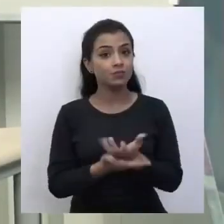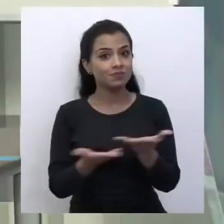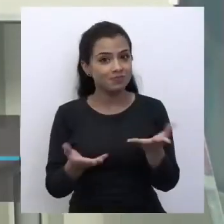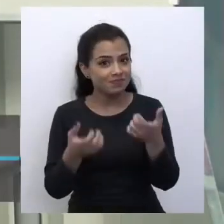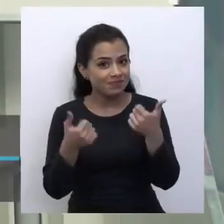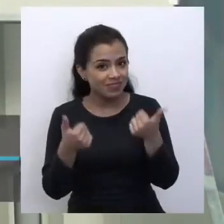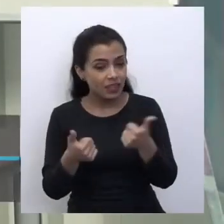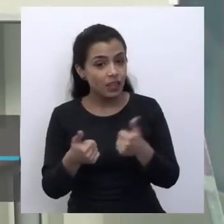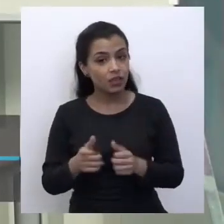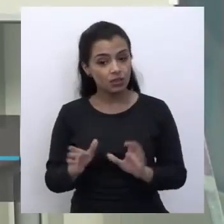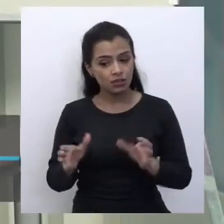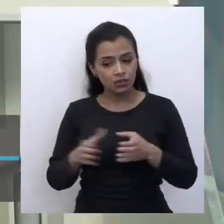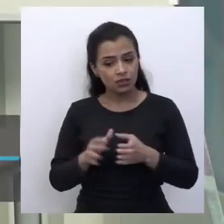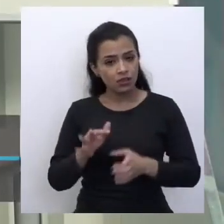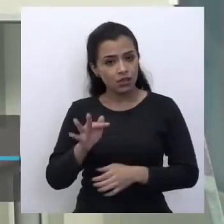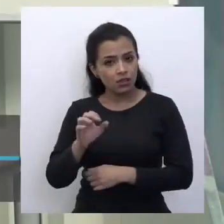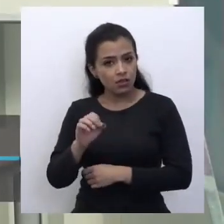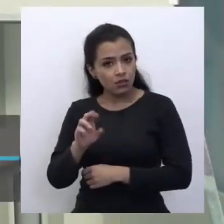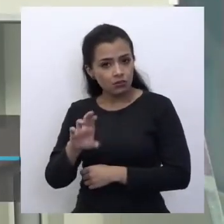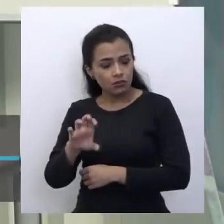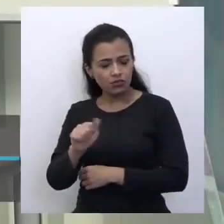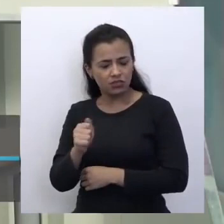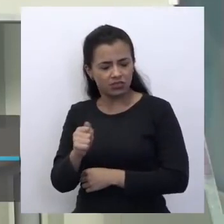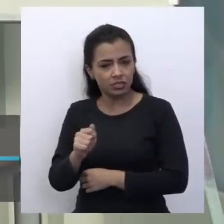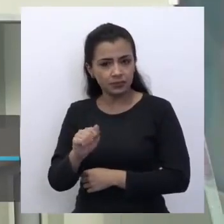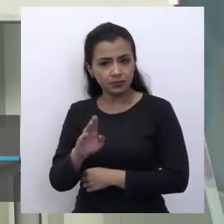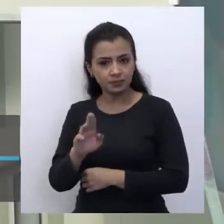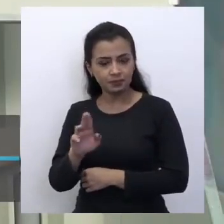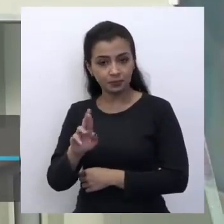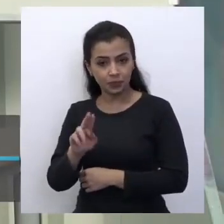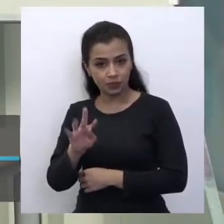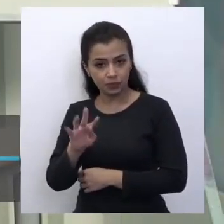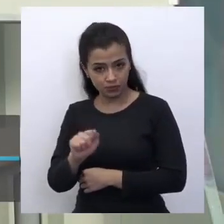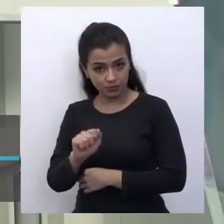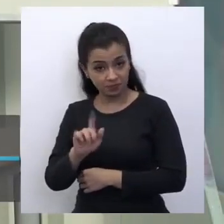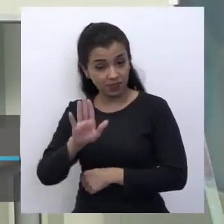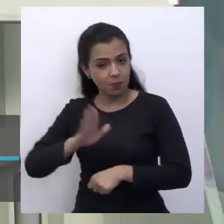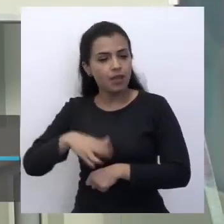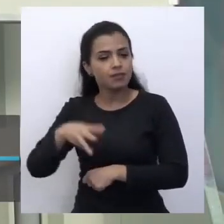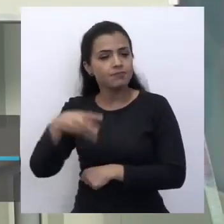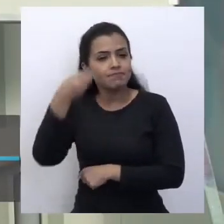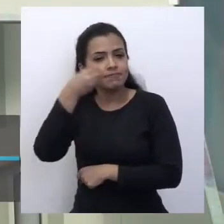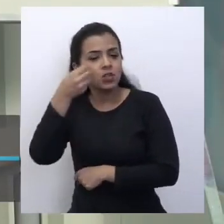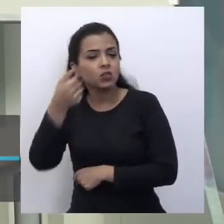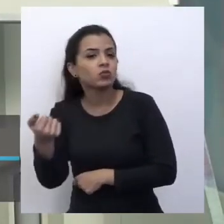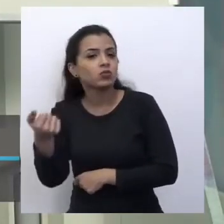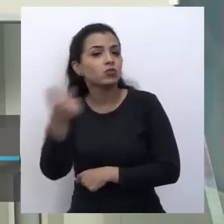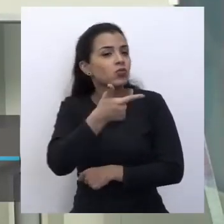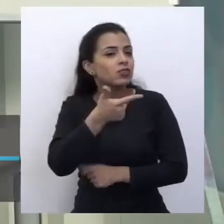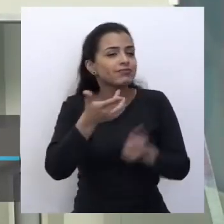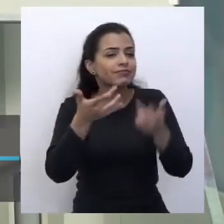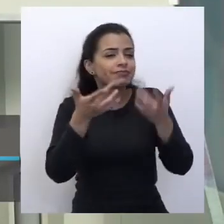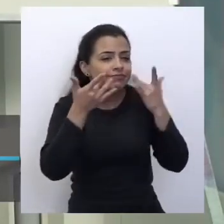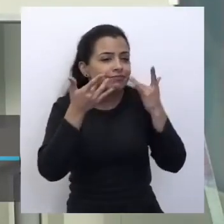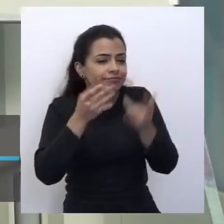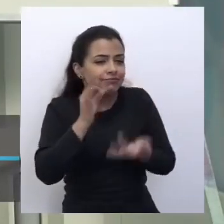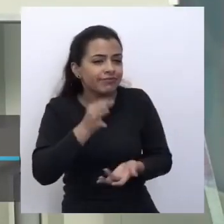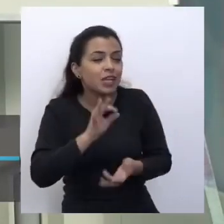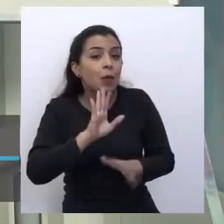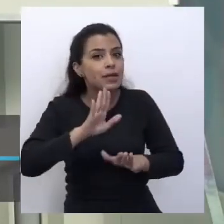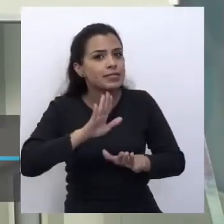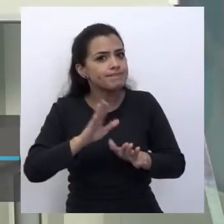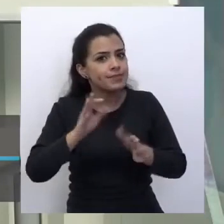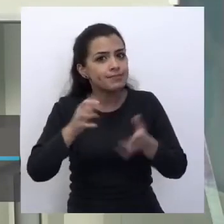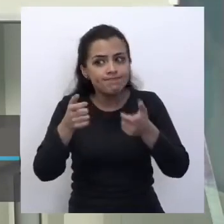O Força Bruta, ele é mais uma experimentação do que, às vezes, uma peça mesmo de teatro, mas ele é bem contemporâneo, vocês